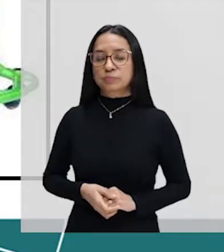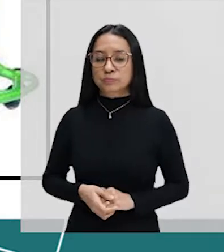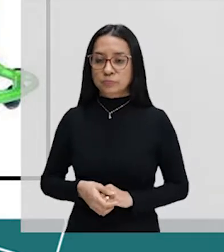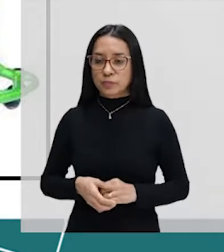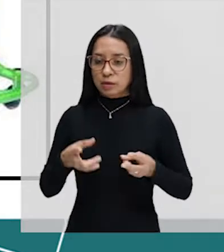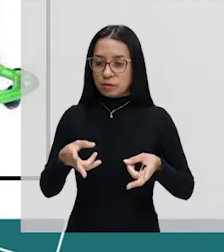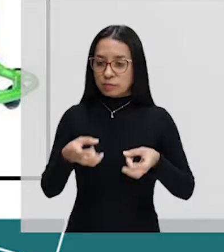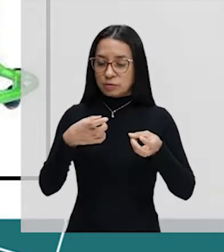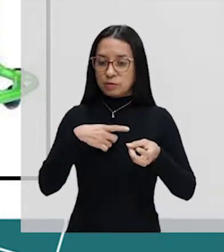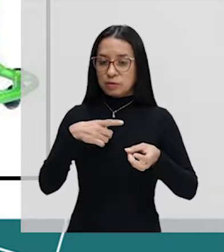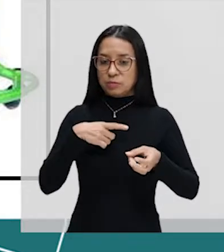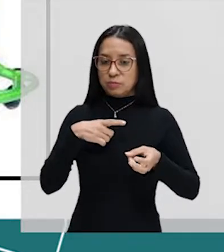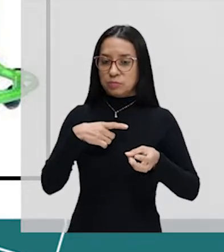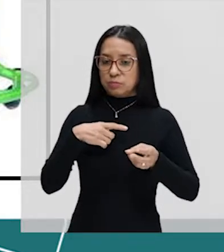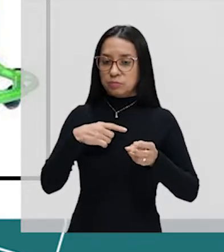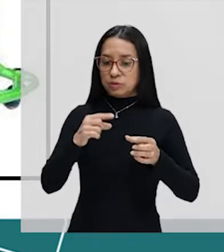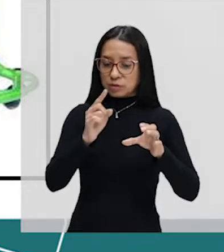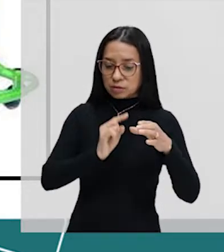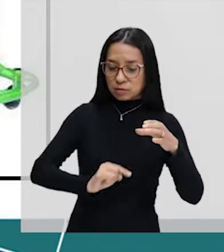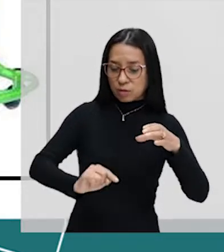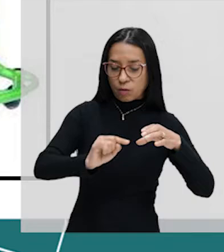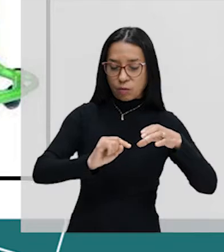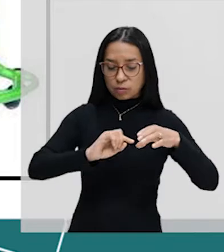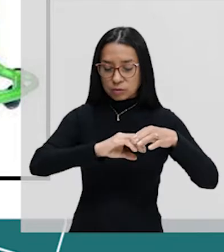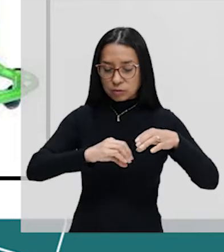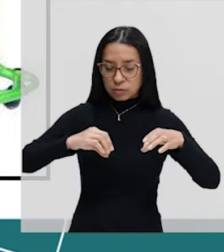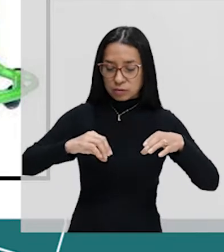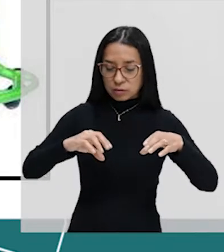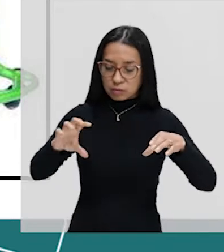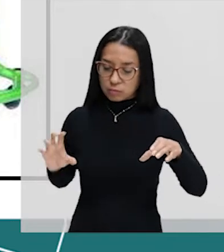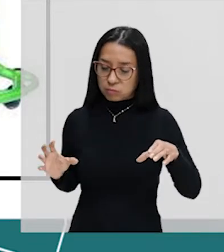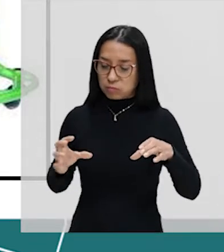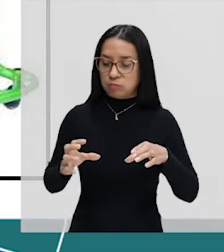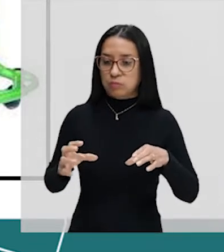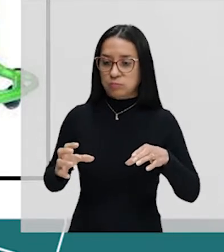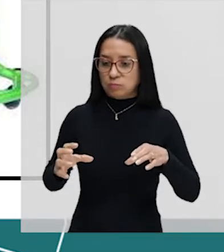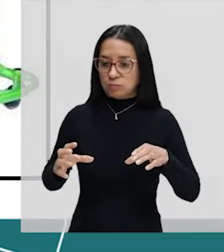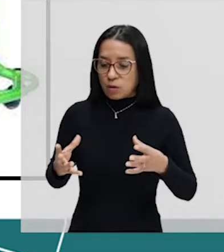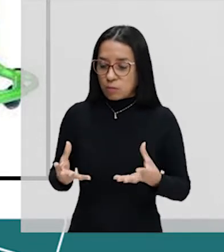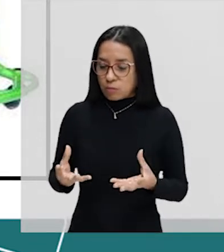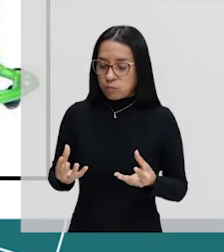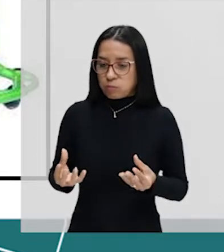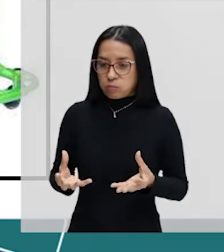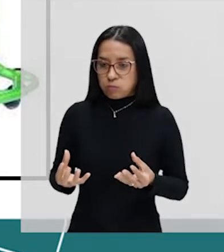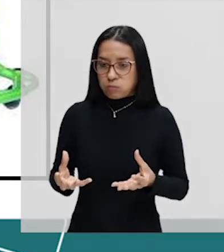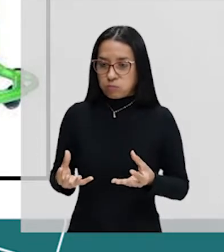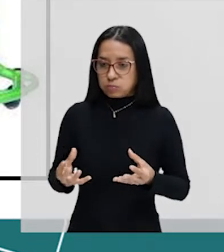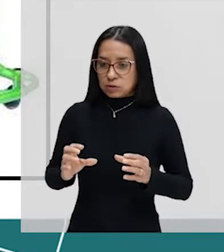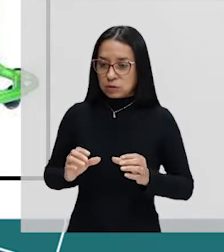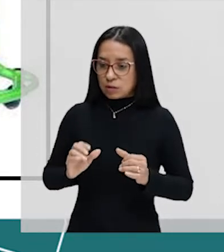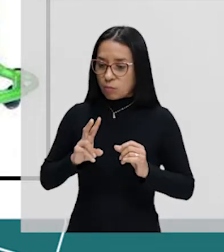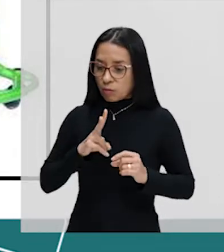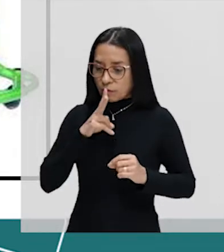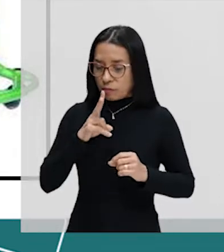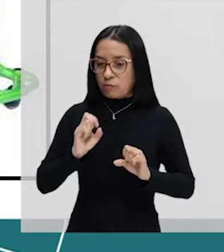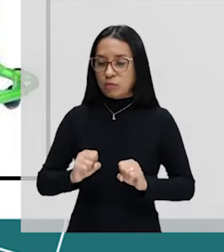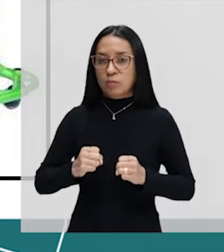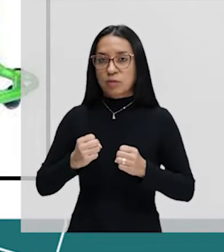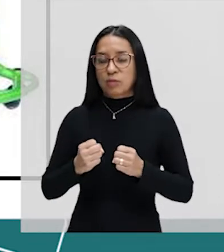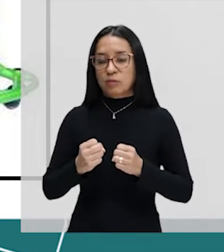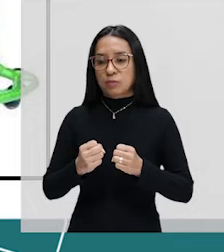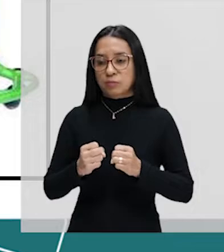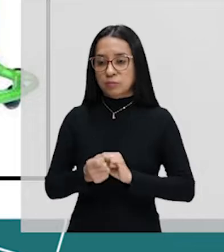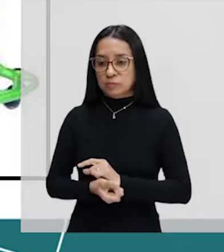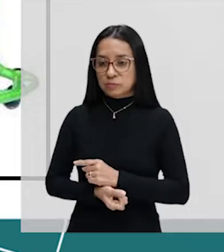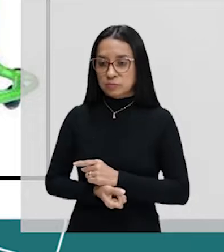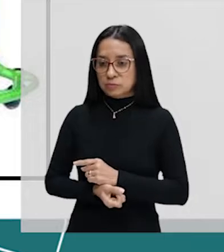que elas têm as rodas para dentro, elas têm uma questão do acolchoamento, elas têm um reforço maior dos seus próprios